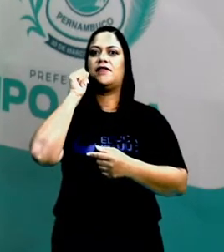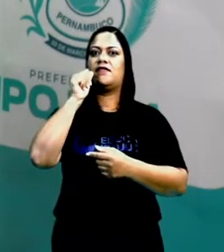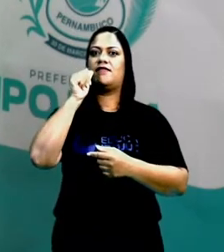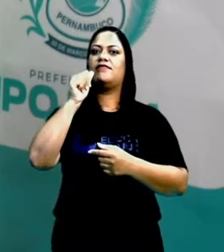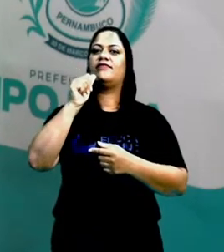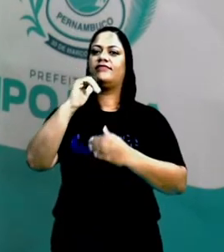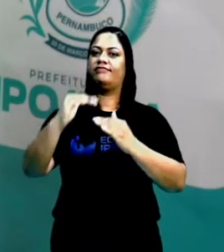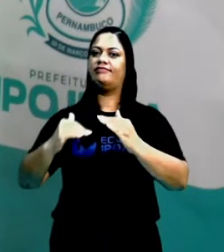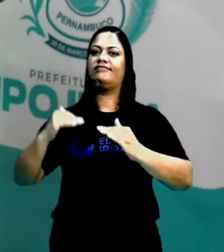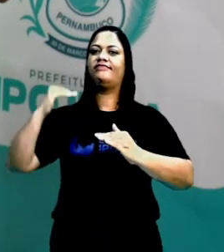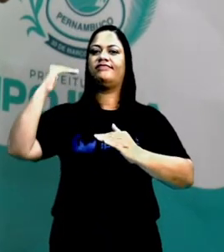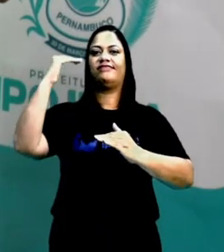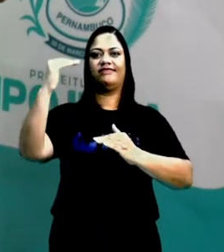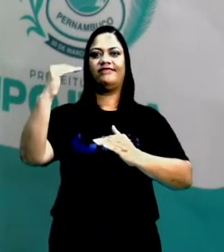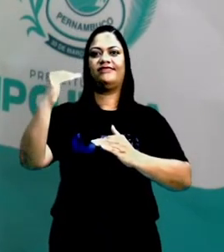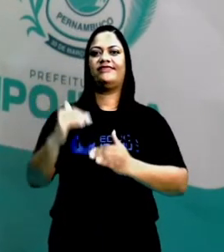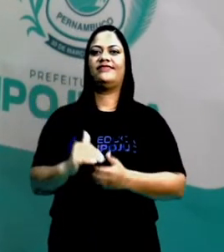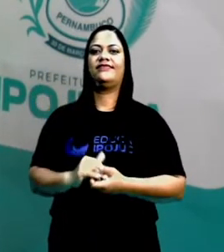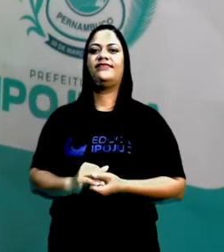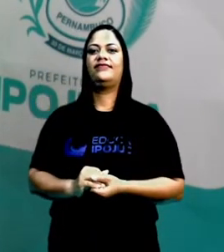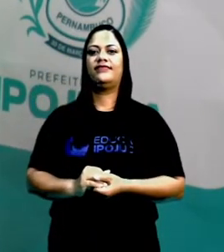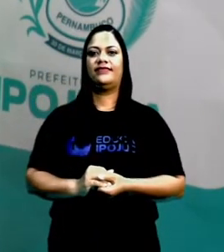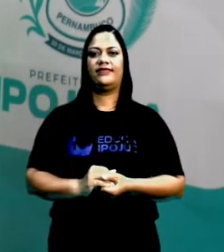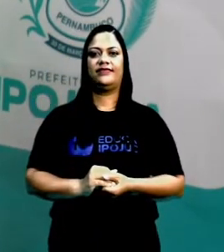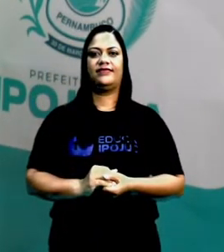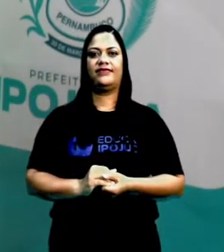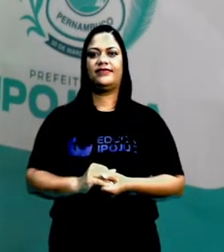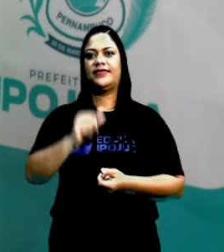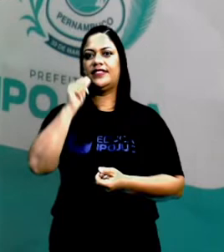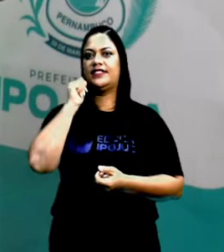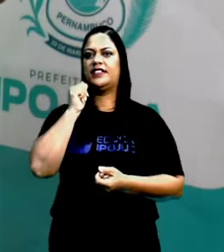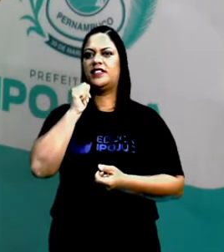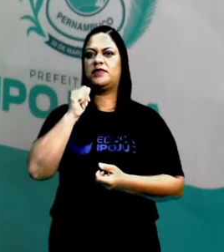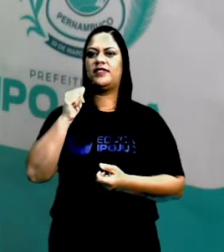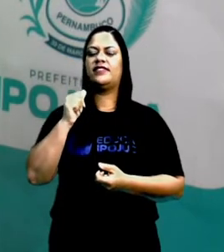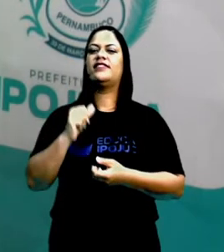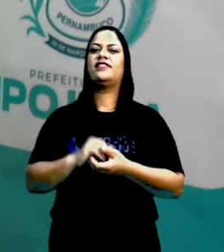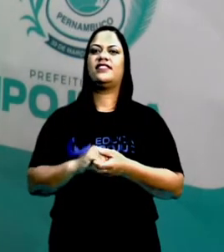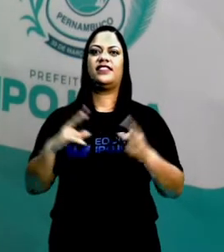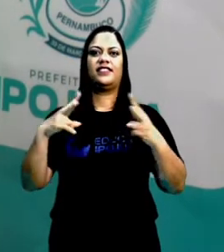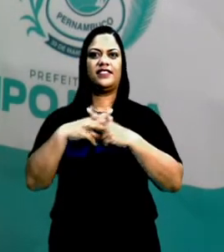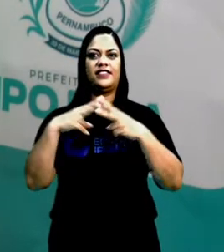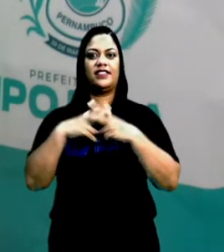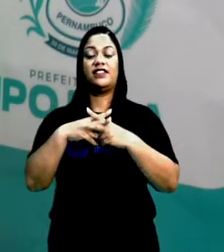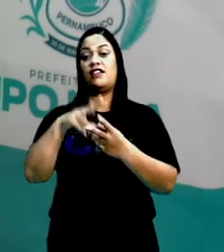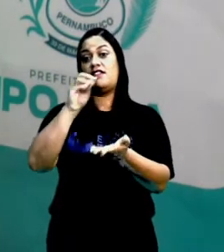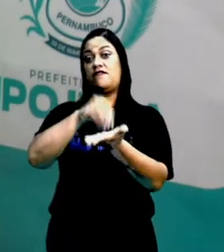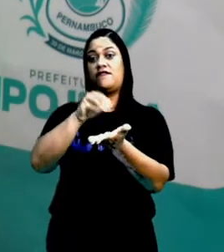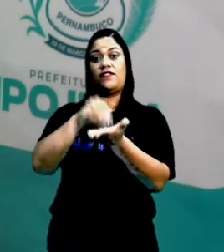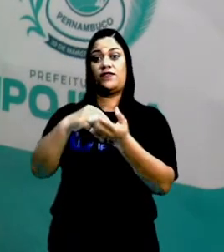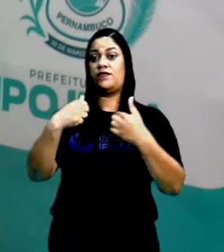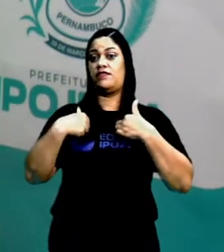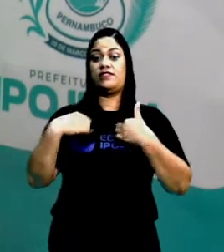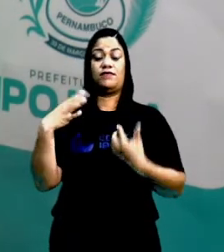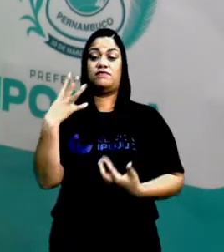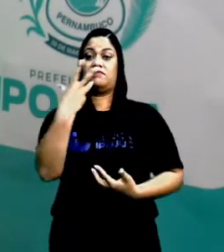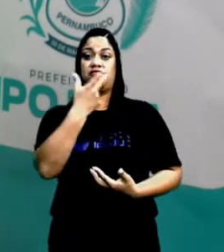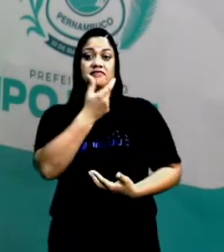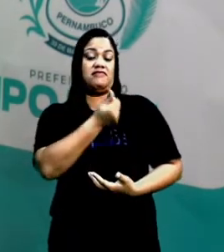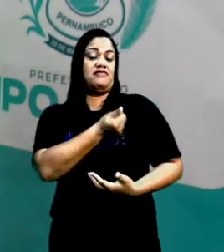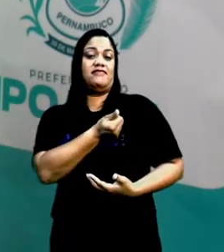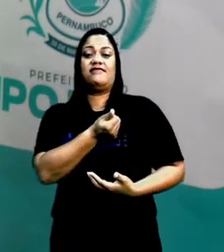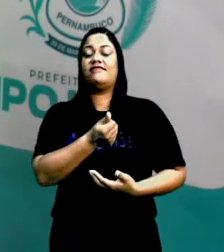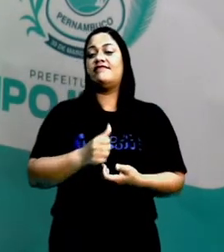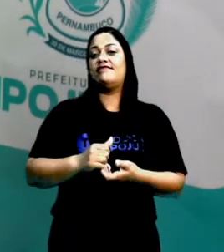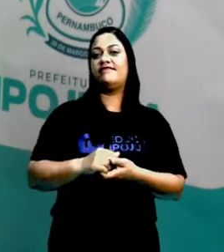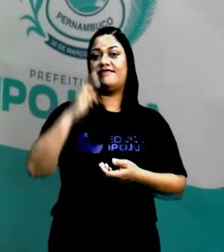para incentivar, né? Ó, em vez de ela bater no Cebolinha, ela disse: ah, você faltou dizer que eu sou linda, inteligente